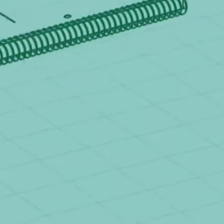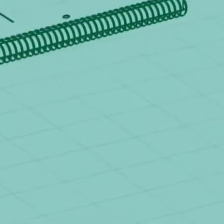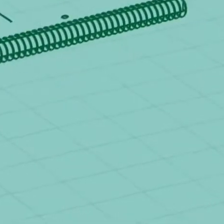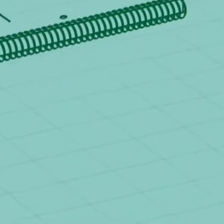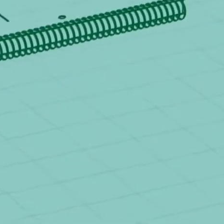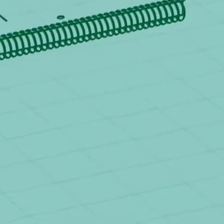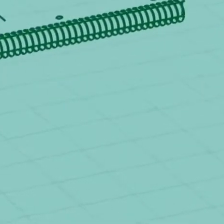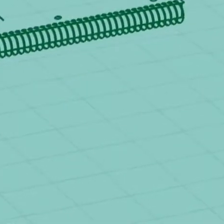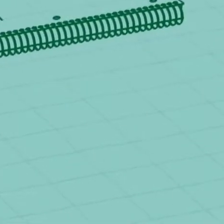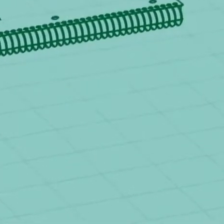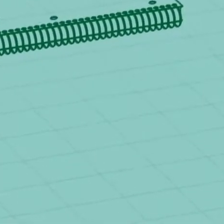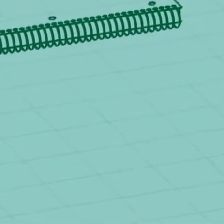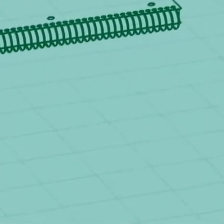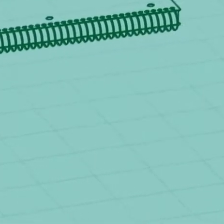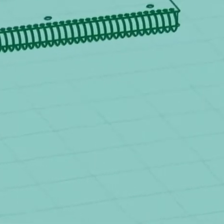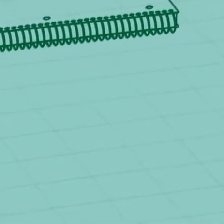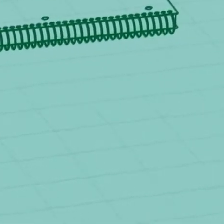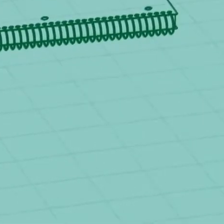o